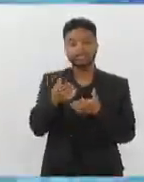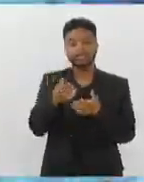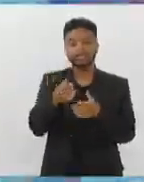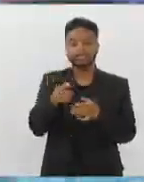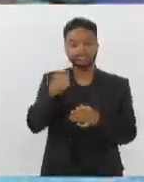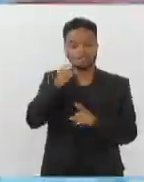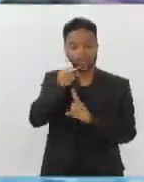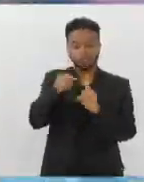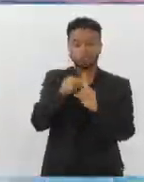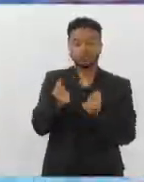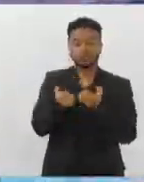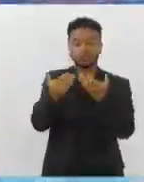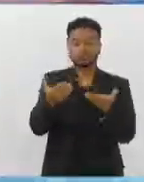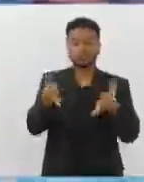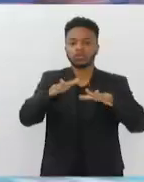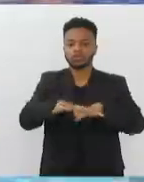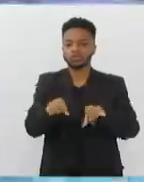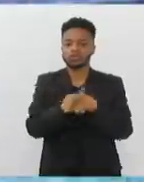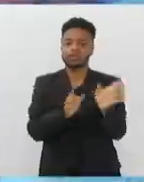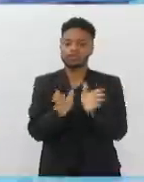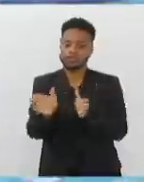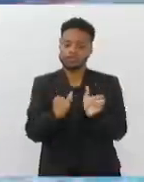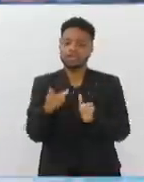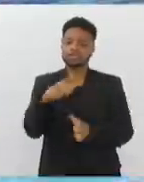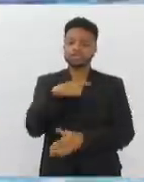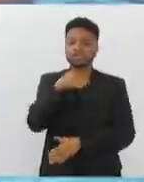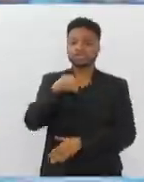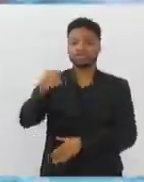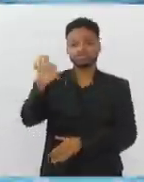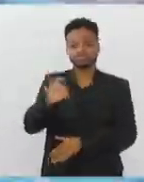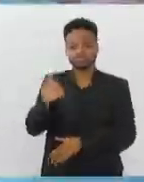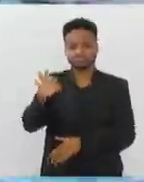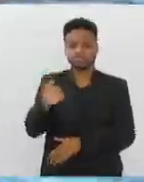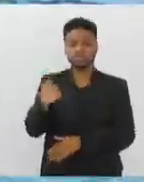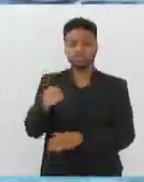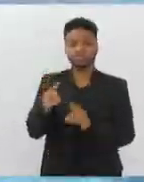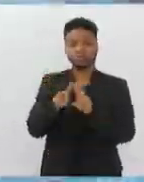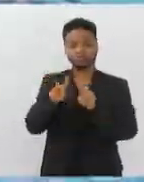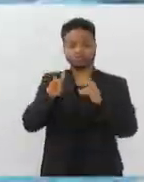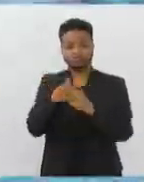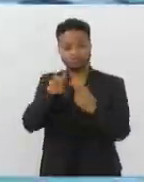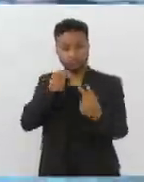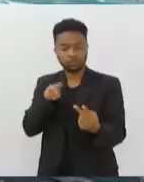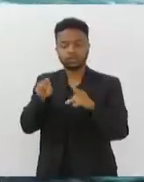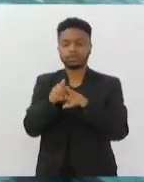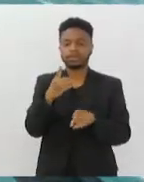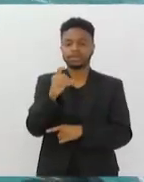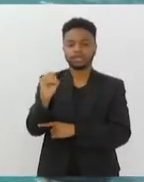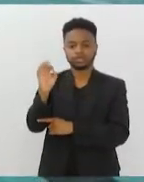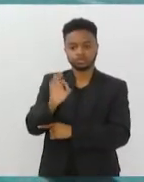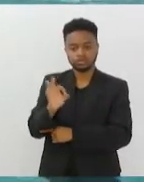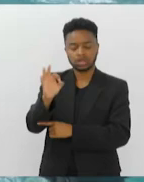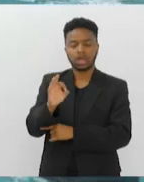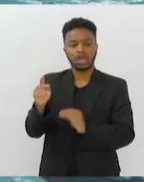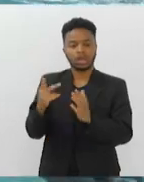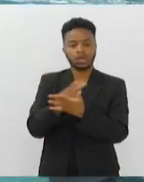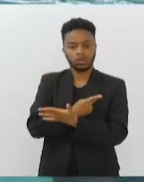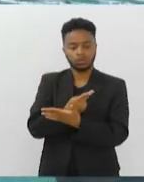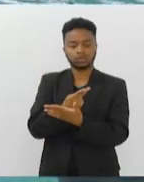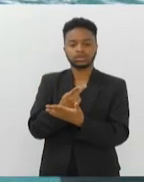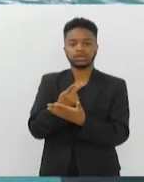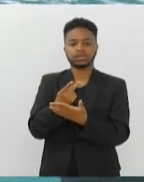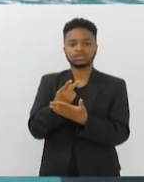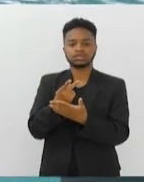disponibilizadas online pelo site, enquanto os 10% restantes alocados para inscrições presenciais, focando idosos e pessoas